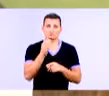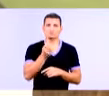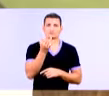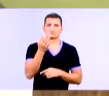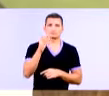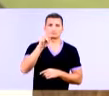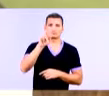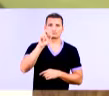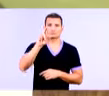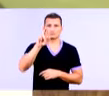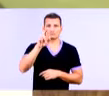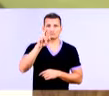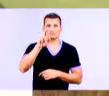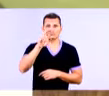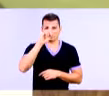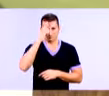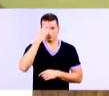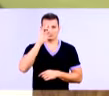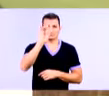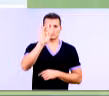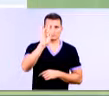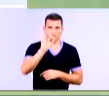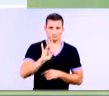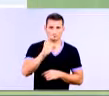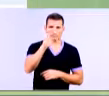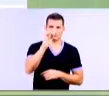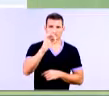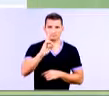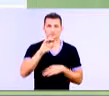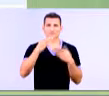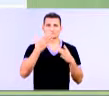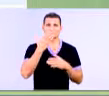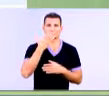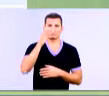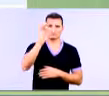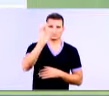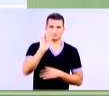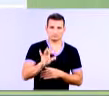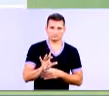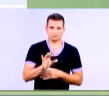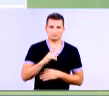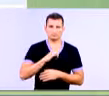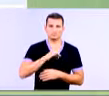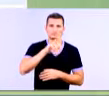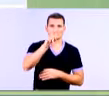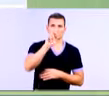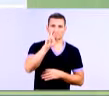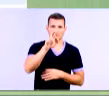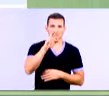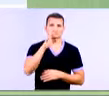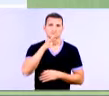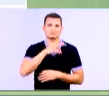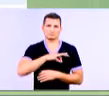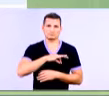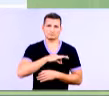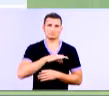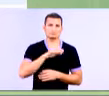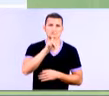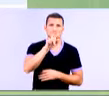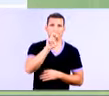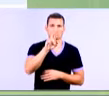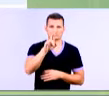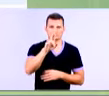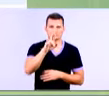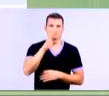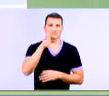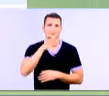criadas em cada código e qual o tipo de cada uma. Olha aqui, gente, eu tenho a variável salário bruto, a variável imposto de renda e a